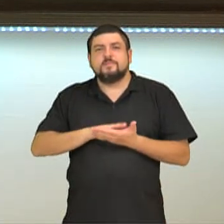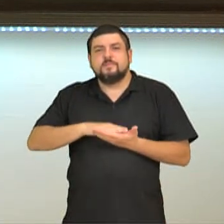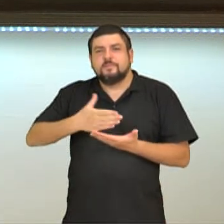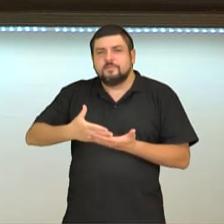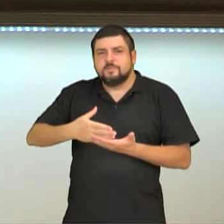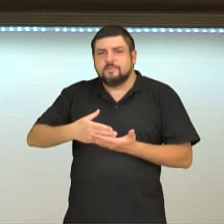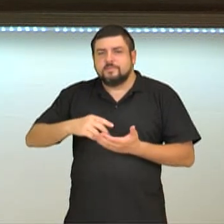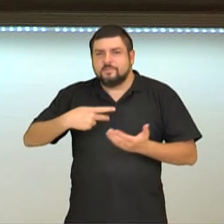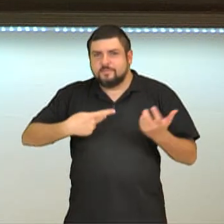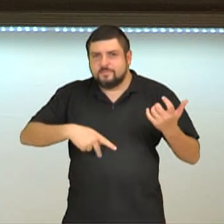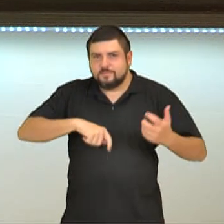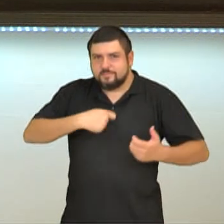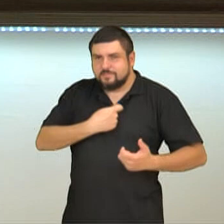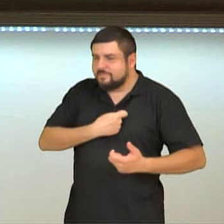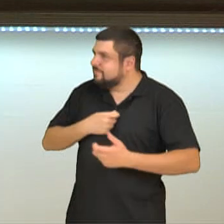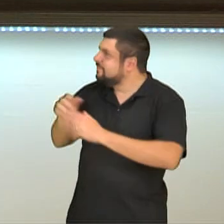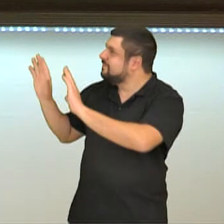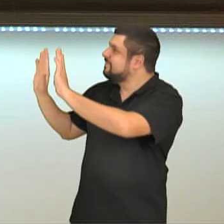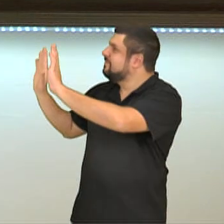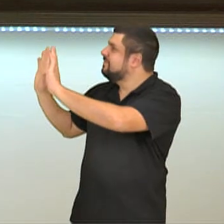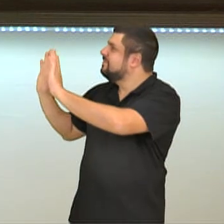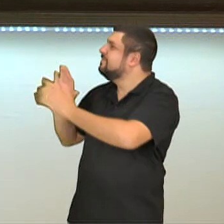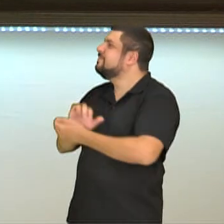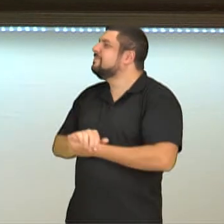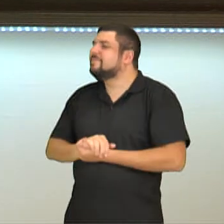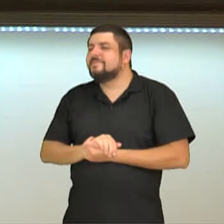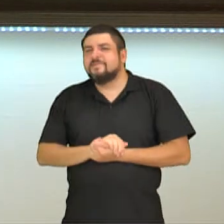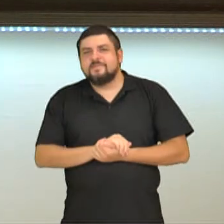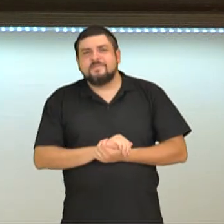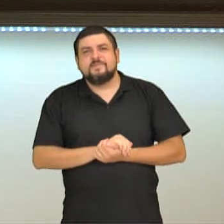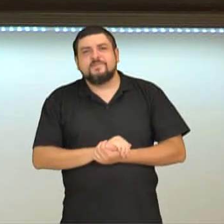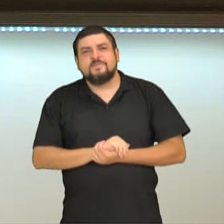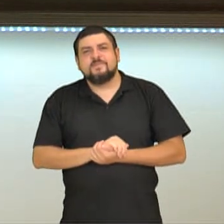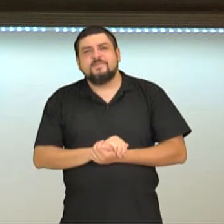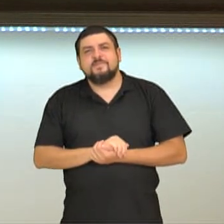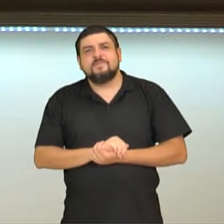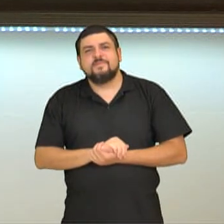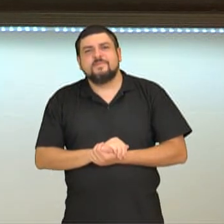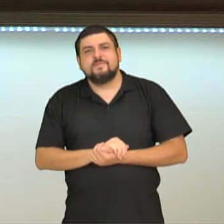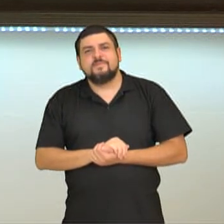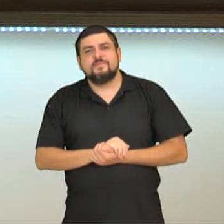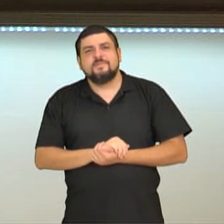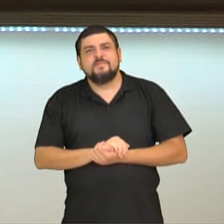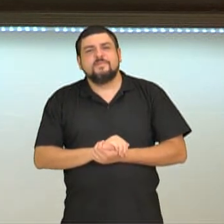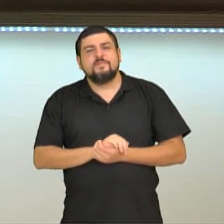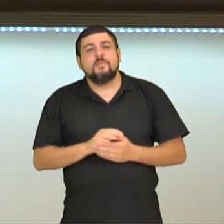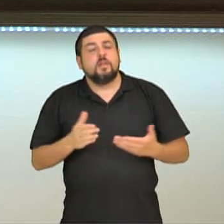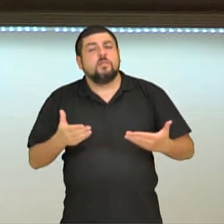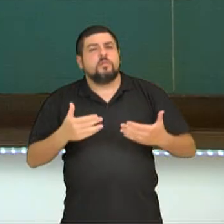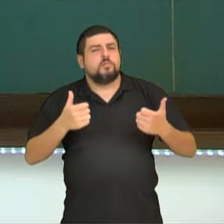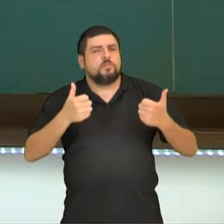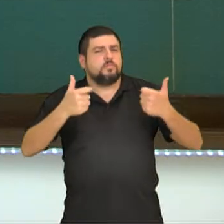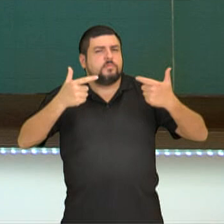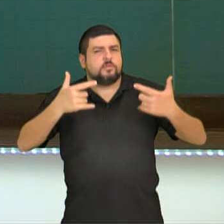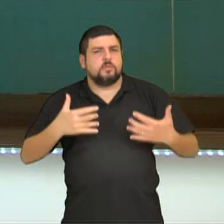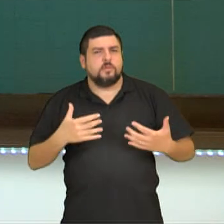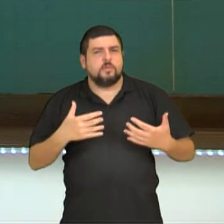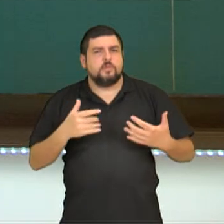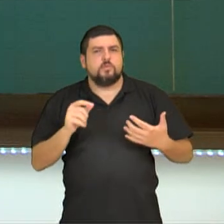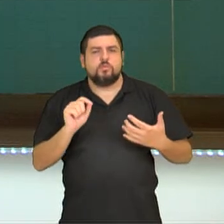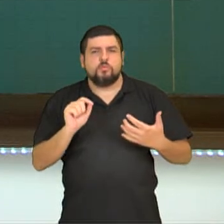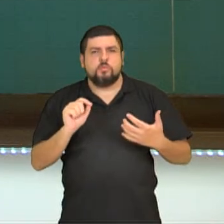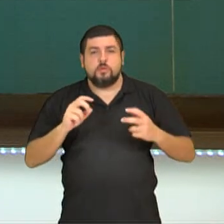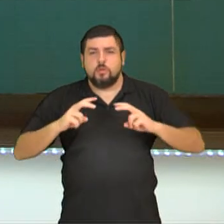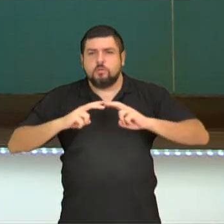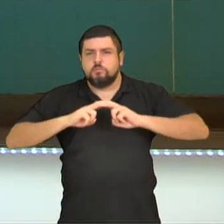intérprete Paulo. Oi, Paulo, tudo bem? E a gente está aqui para falar um pouquinho sobre as lutas com